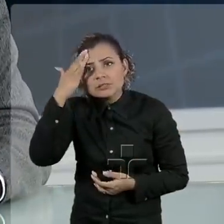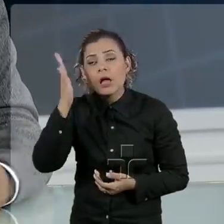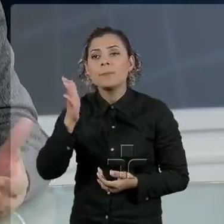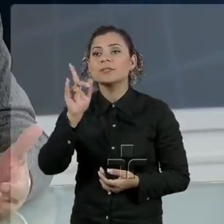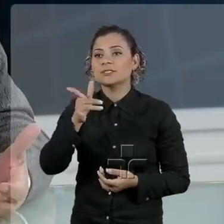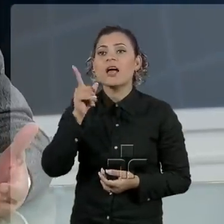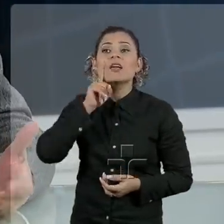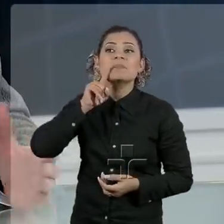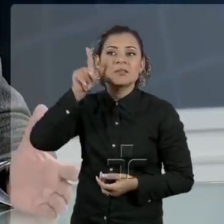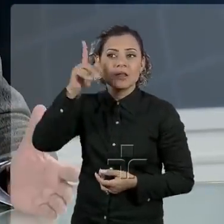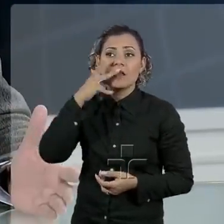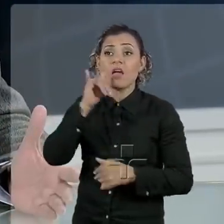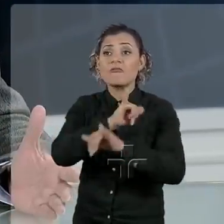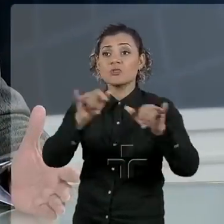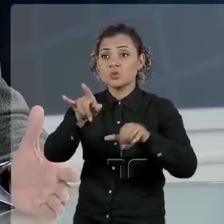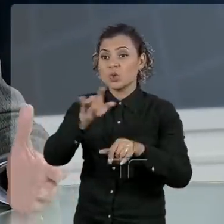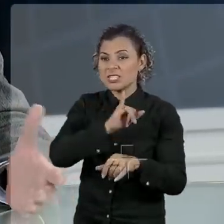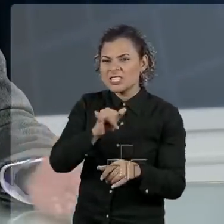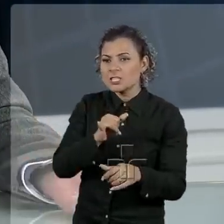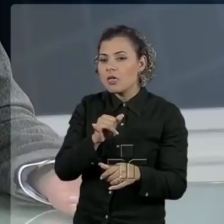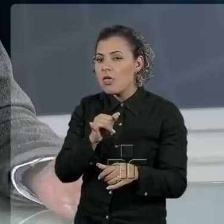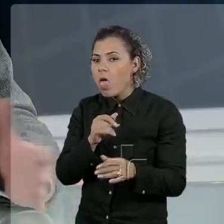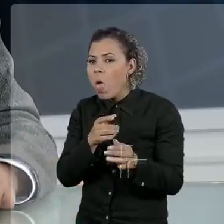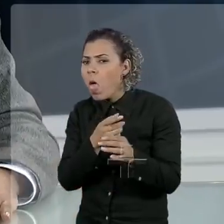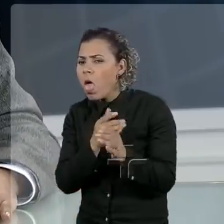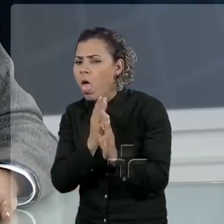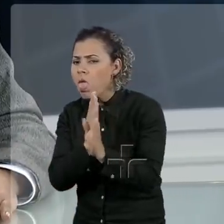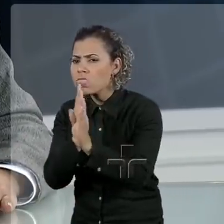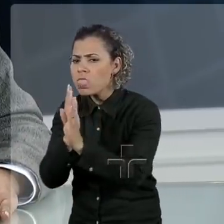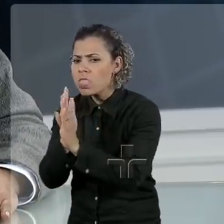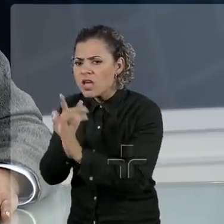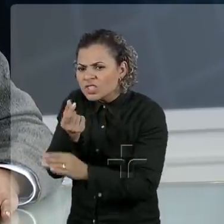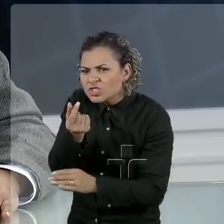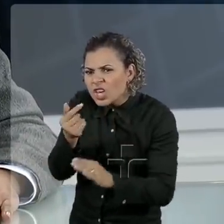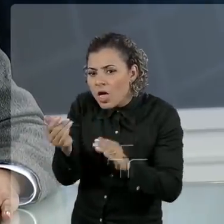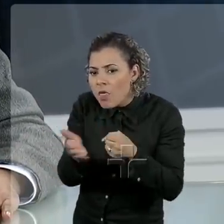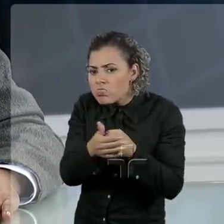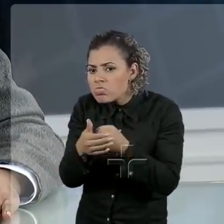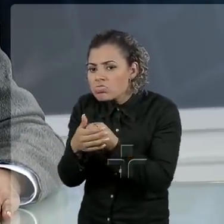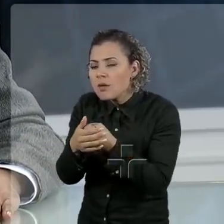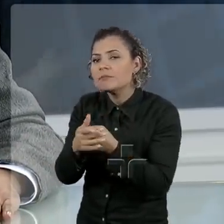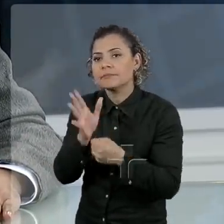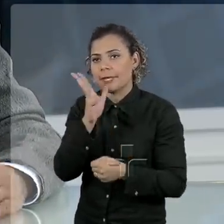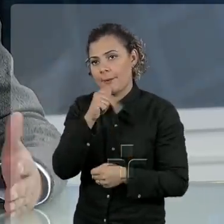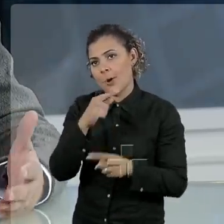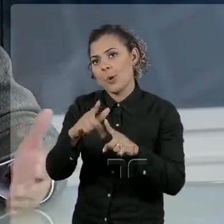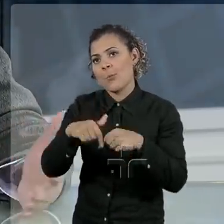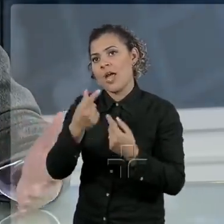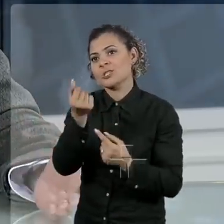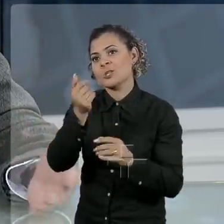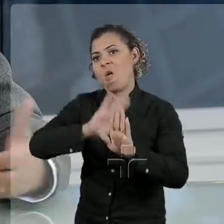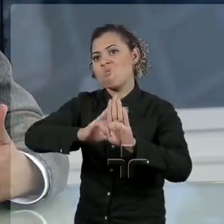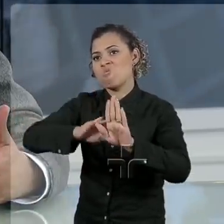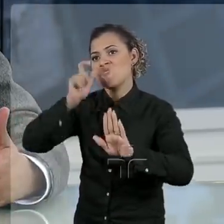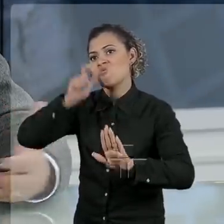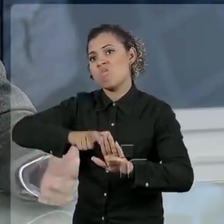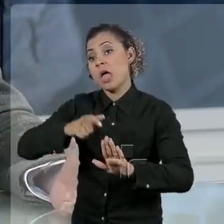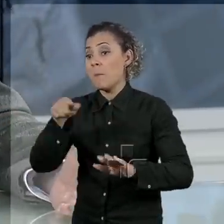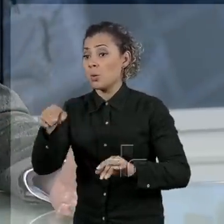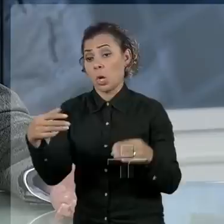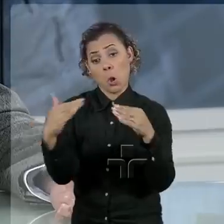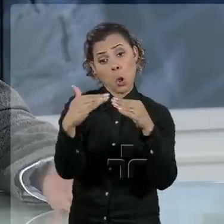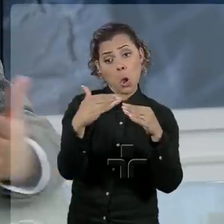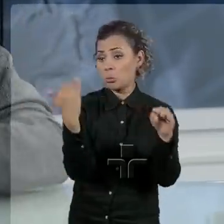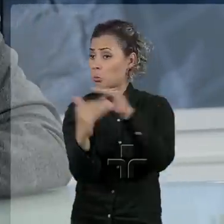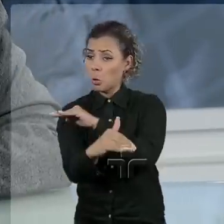os americanos, sigam o dinheiro que você descobre um monte de coisa, quando tem dinheiro no meio, a coisa vai demorar mesmo. Porque cada um vai querer uma parte, um não vai concordar, se um